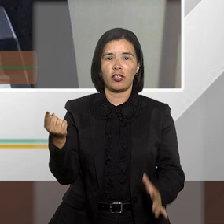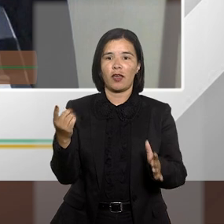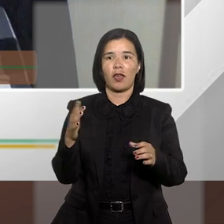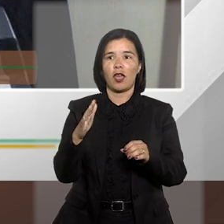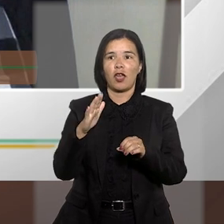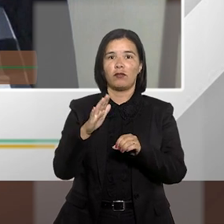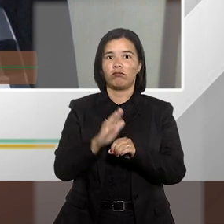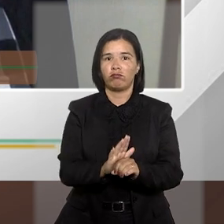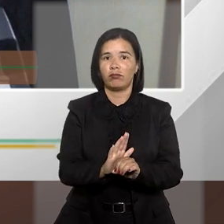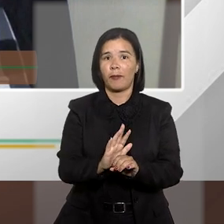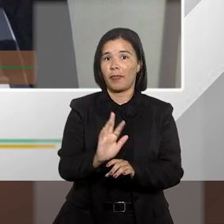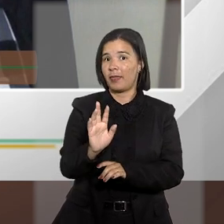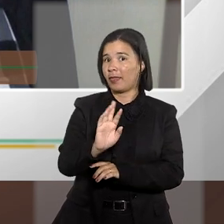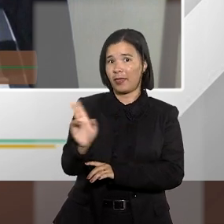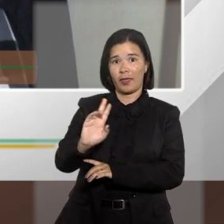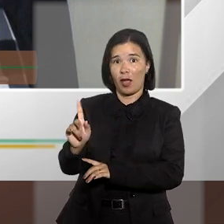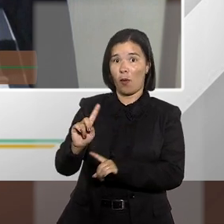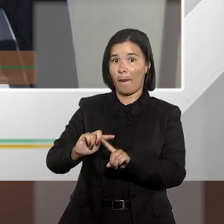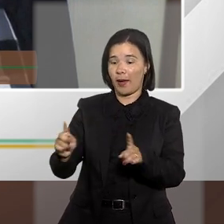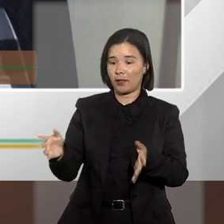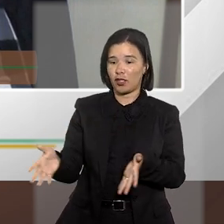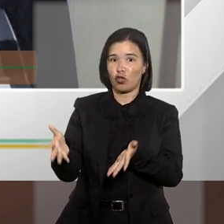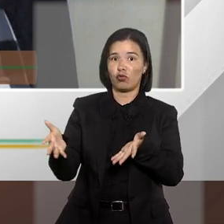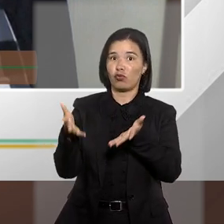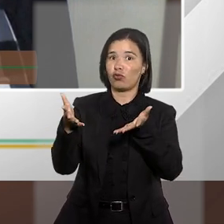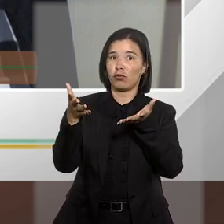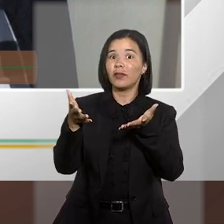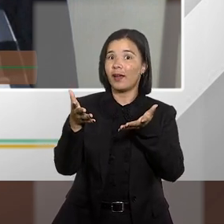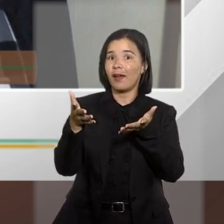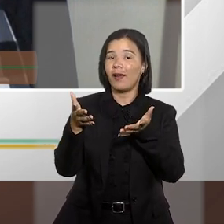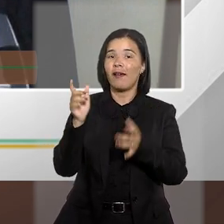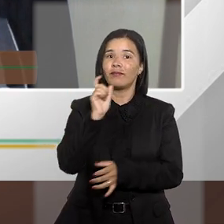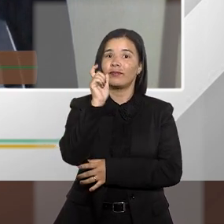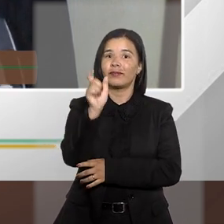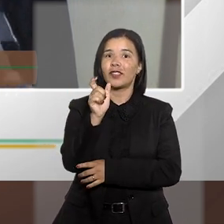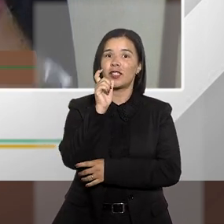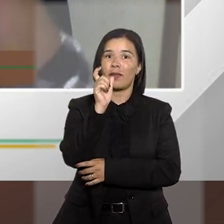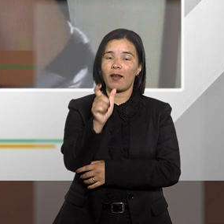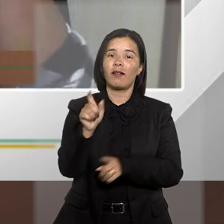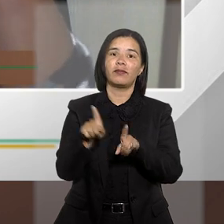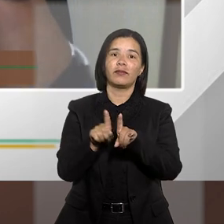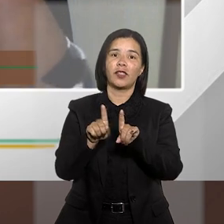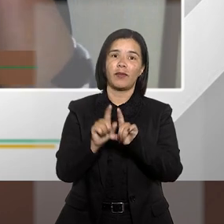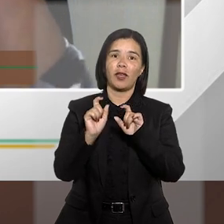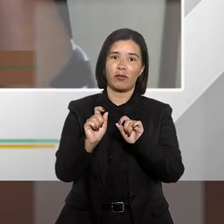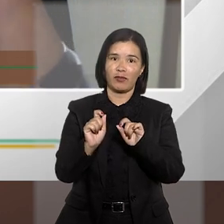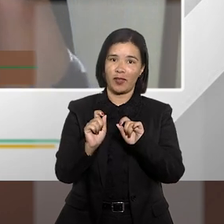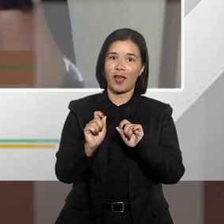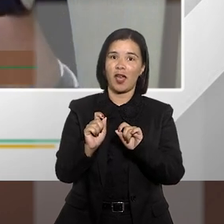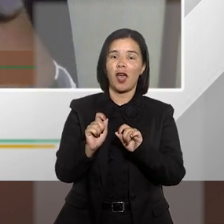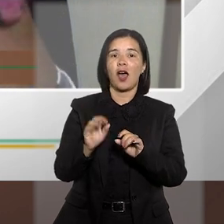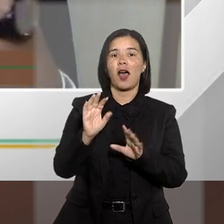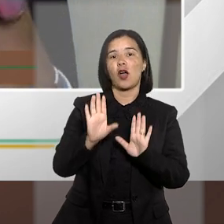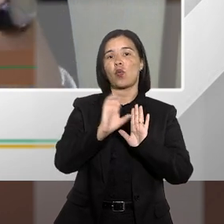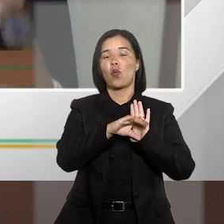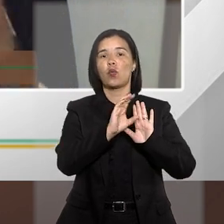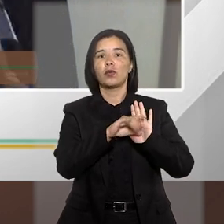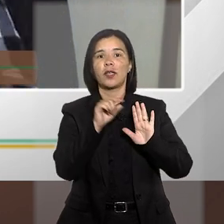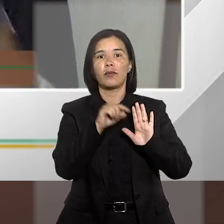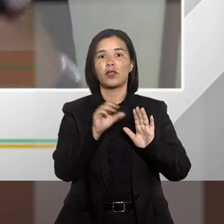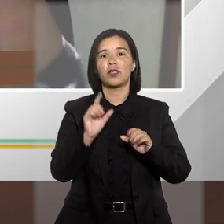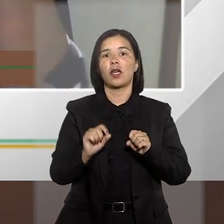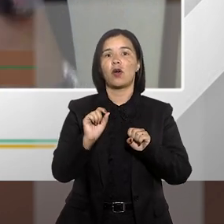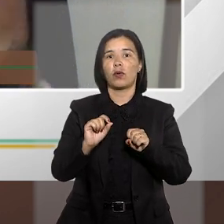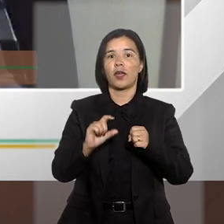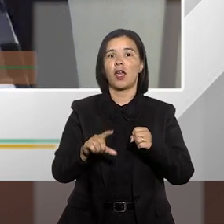no enfrentamento a formas de expressões que estabelecem e colocam ainda a concepção do